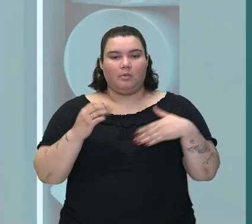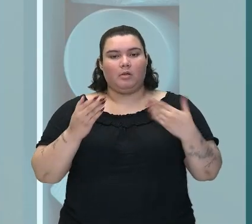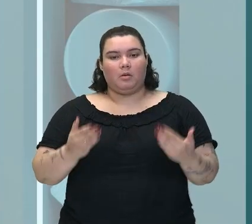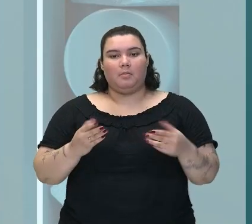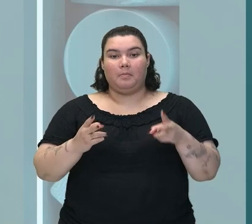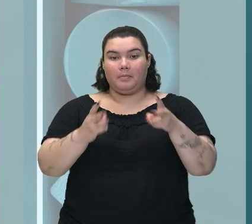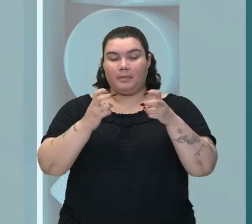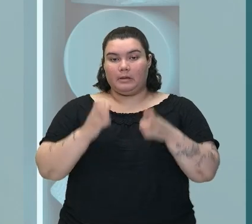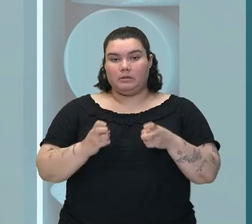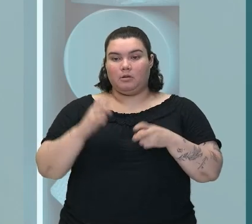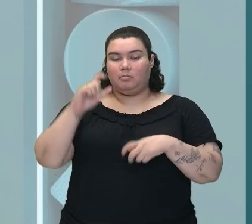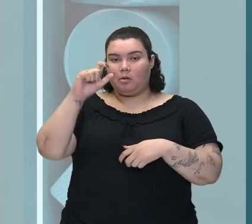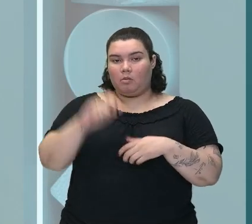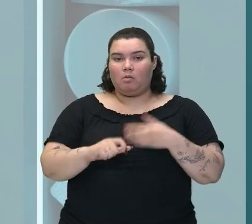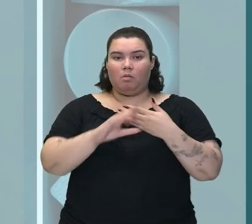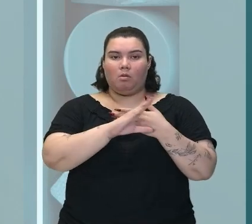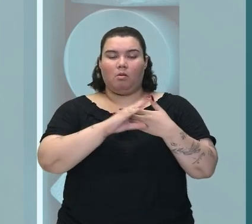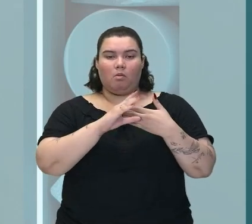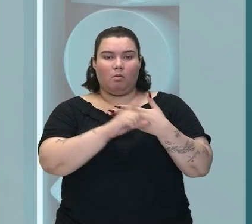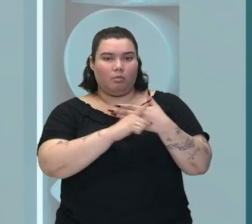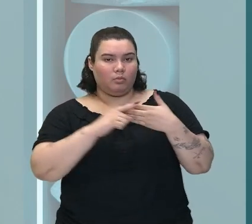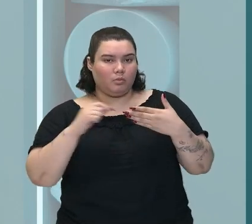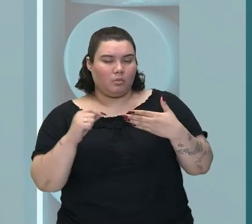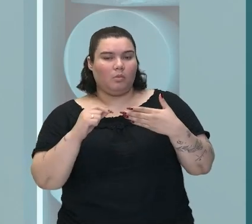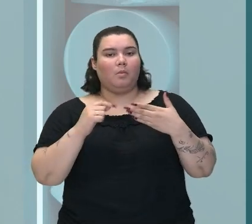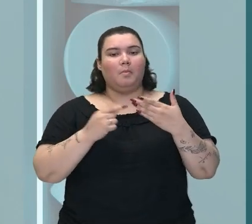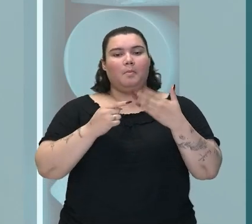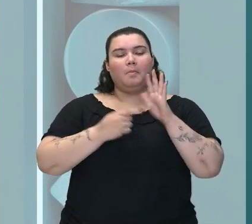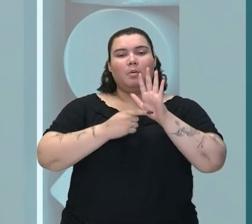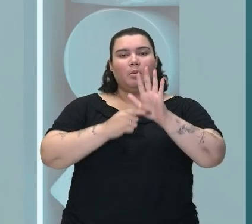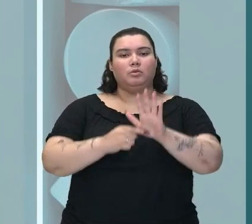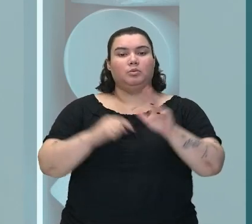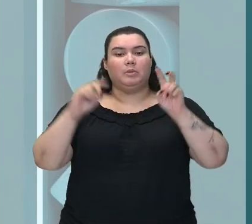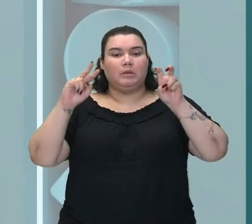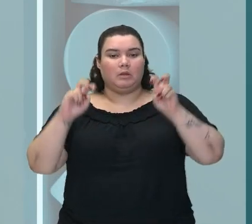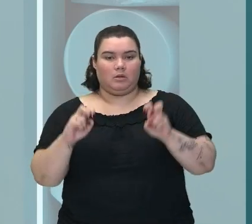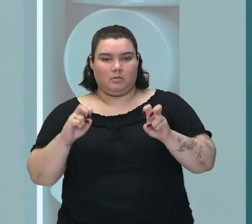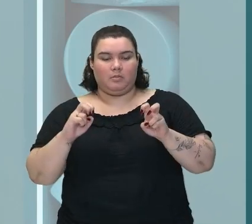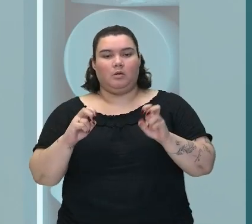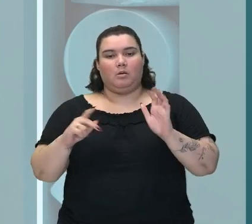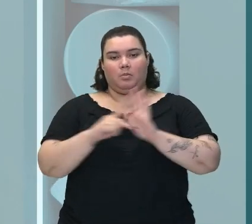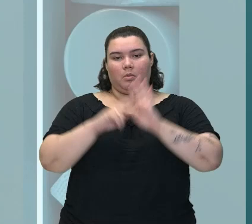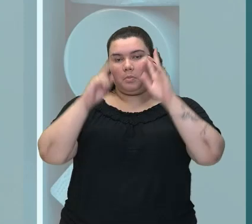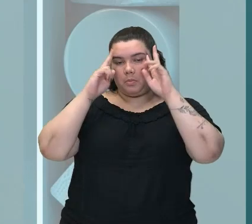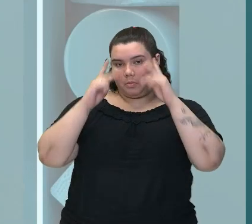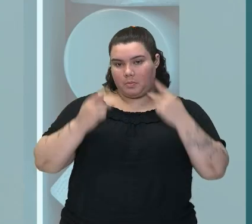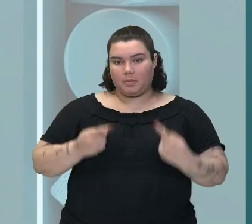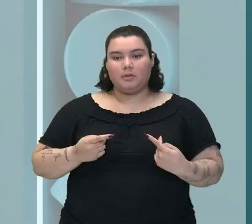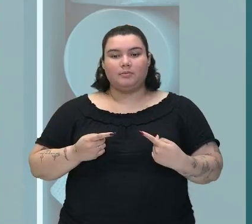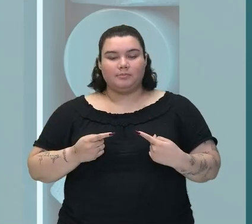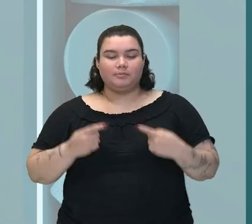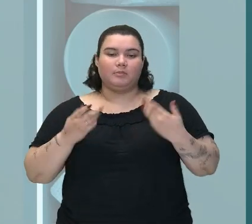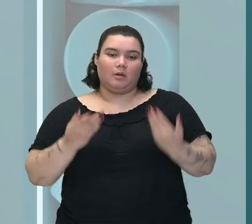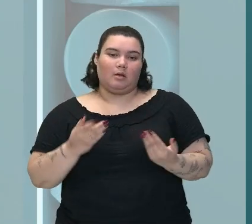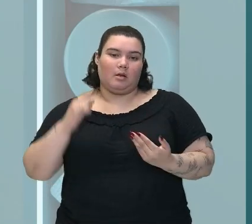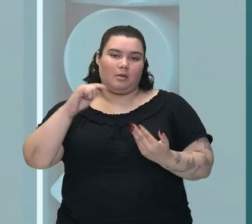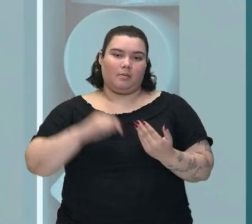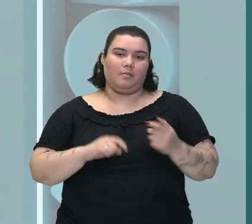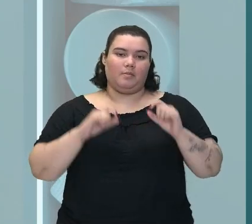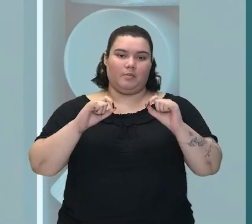nosso eu lírico reflete mais uma vez aí sobre uma temática, uma questão dos seres humanos, que é exatamente